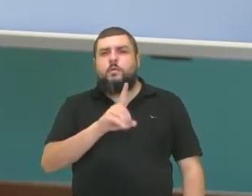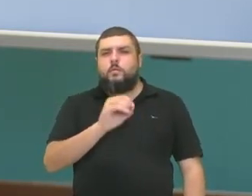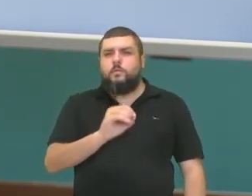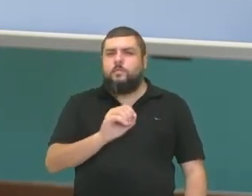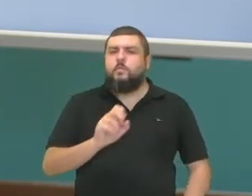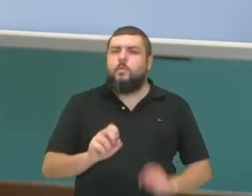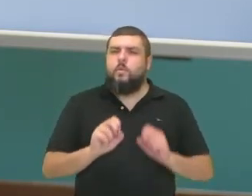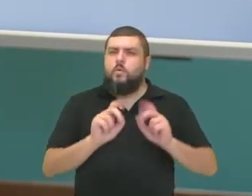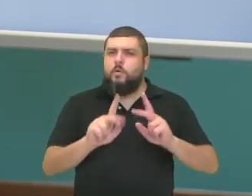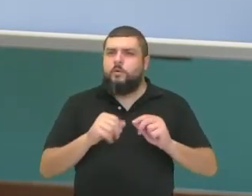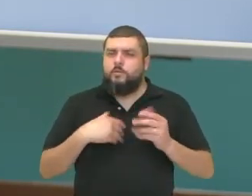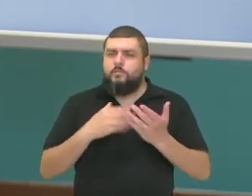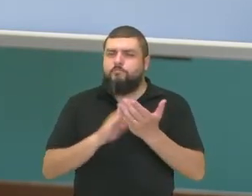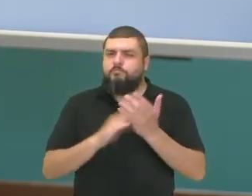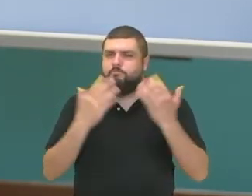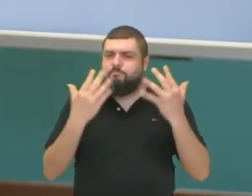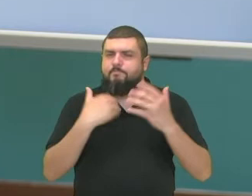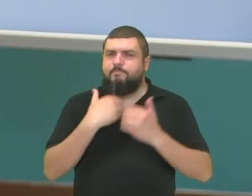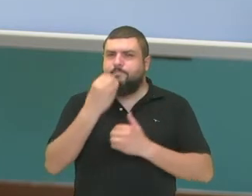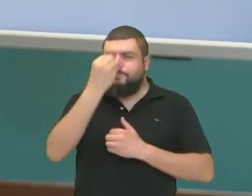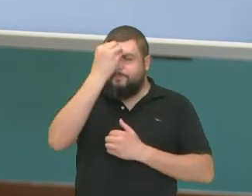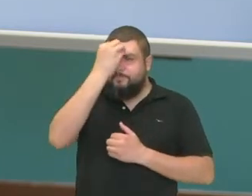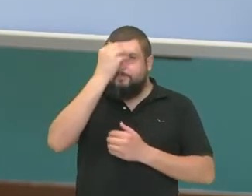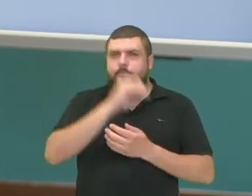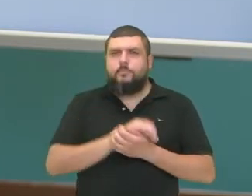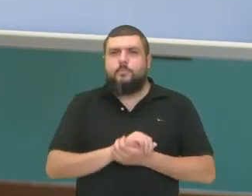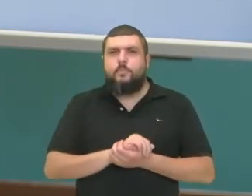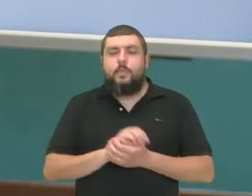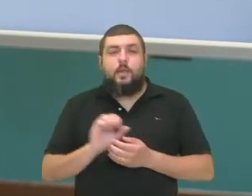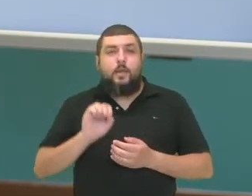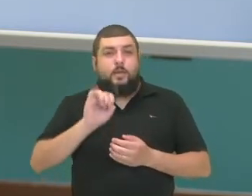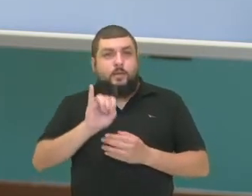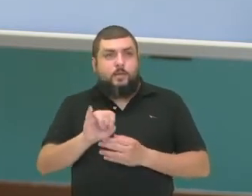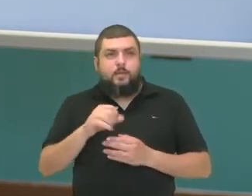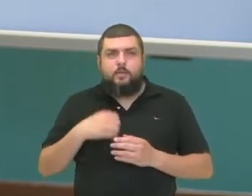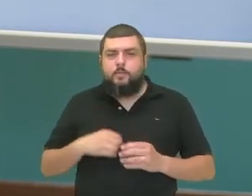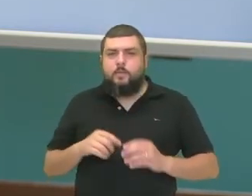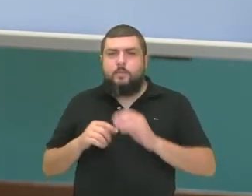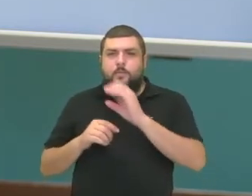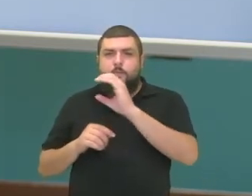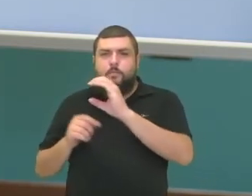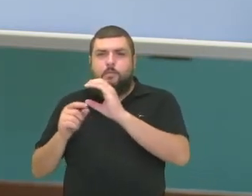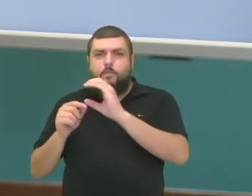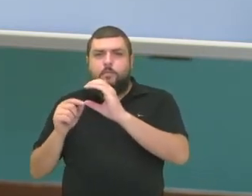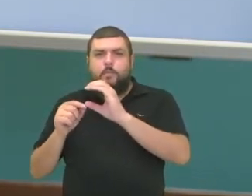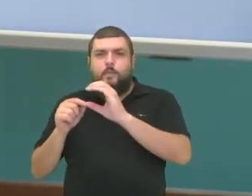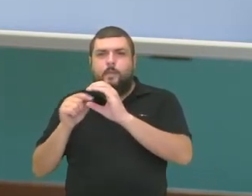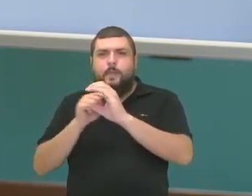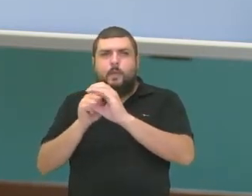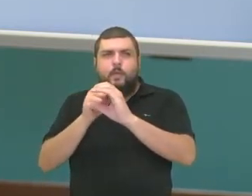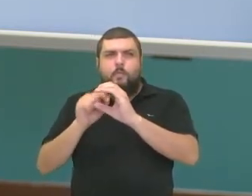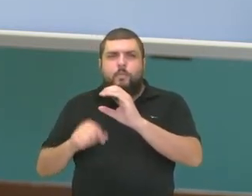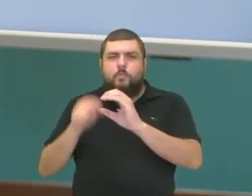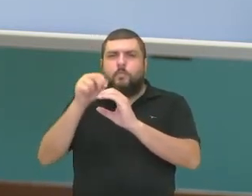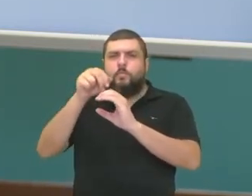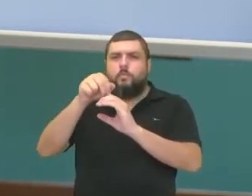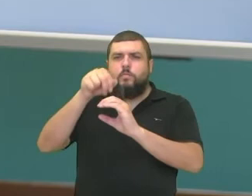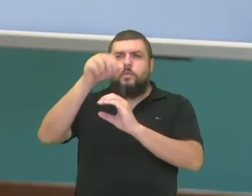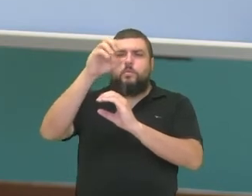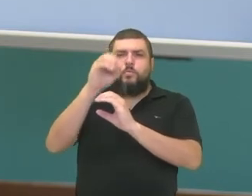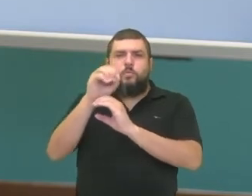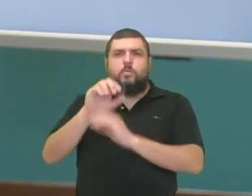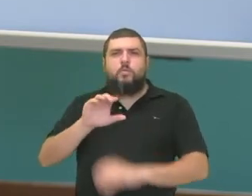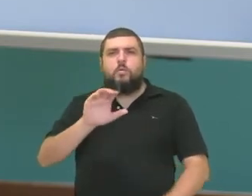Você está de parabéns. E quando nós temos entre 2 carbonos, professor, a função química é cetona,